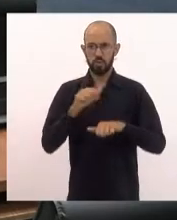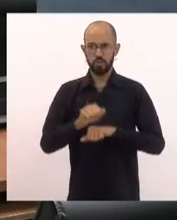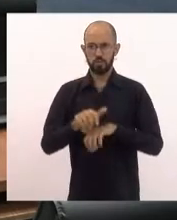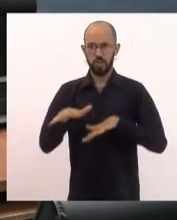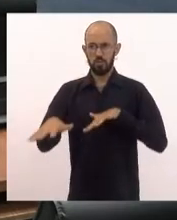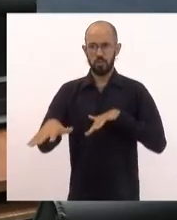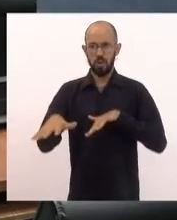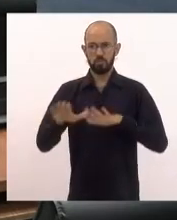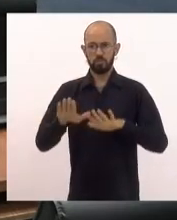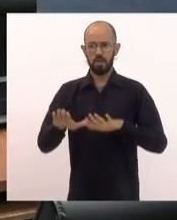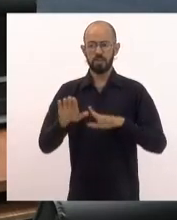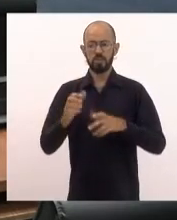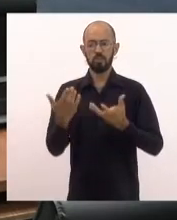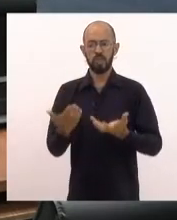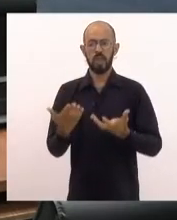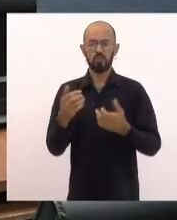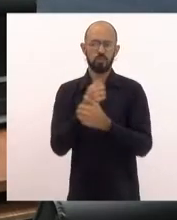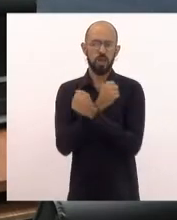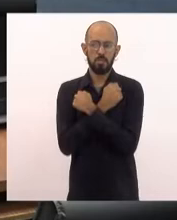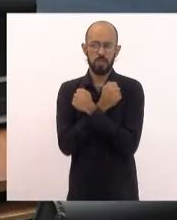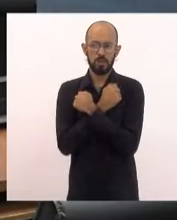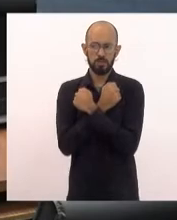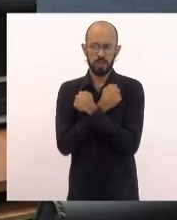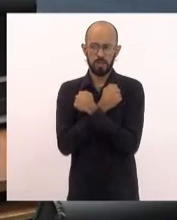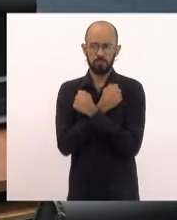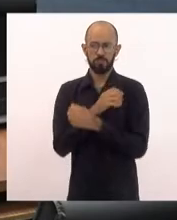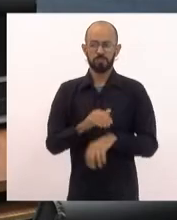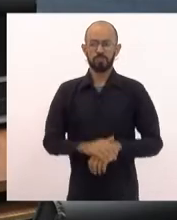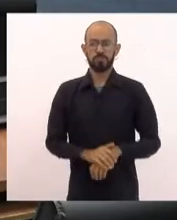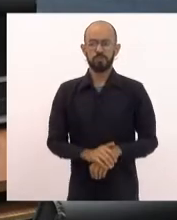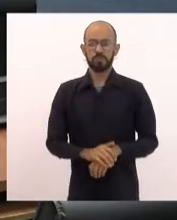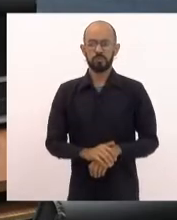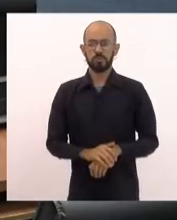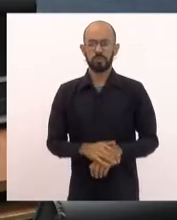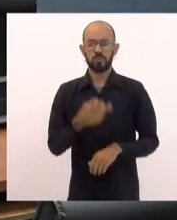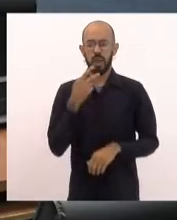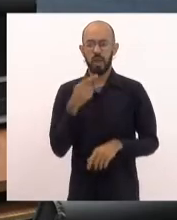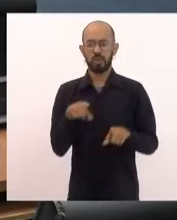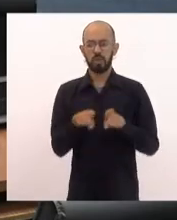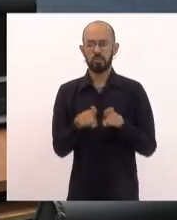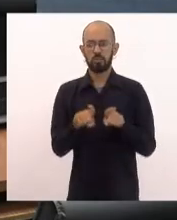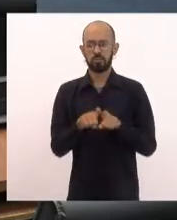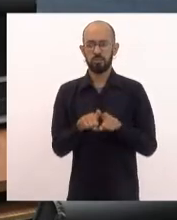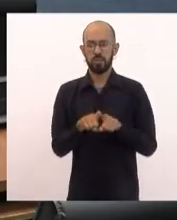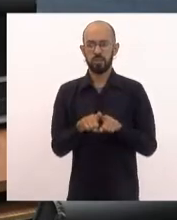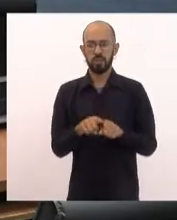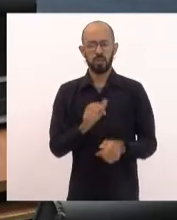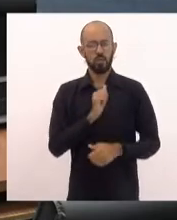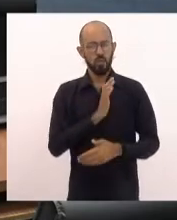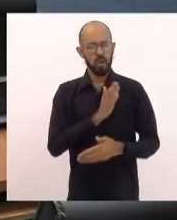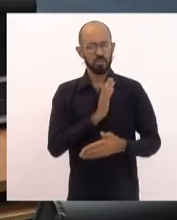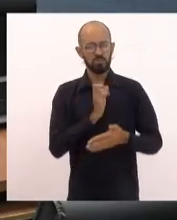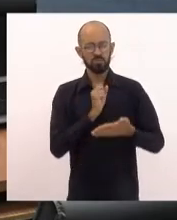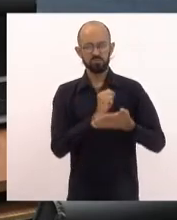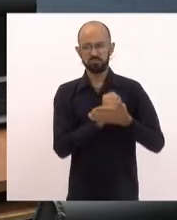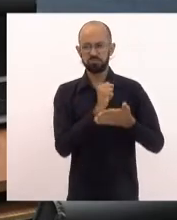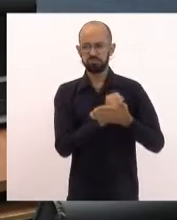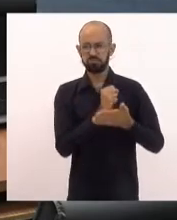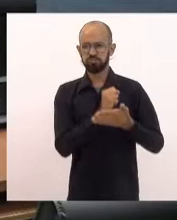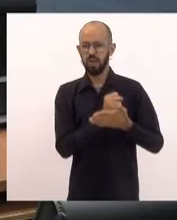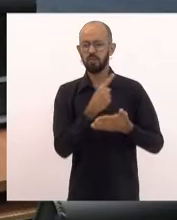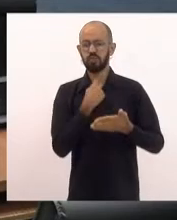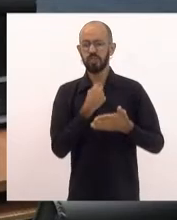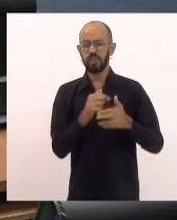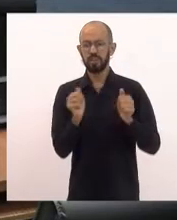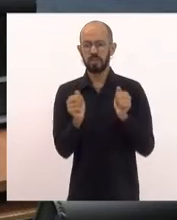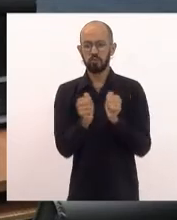mas eu quero abraçá-los o mais rápido possível e dizer para vocês que o coração pulsa de vontade de estarmos